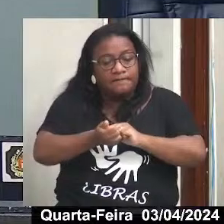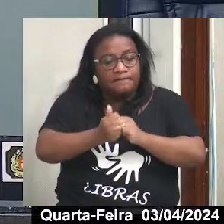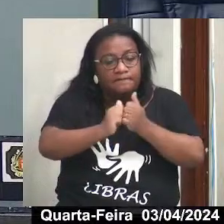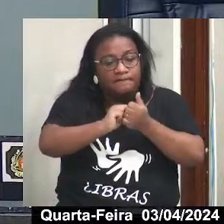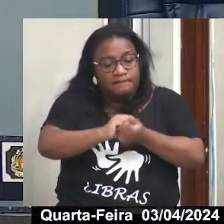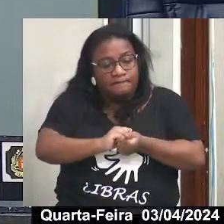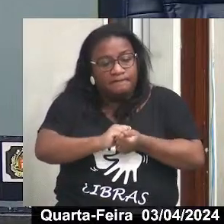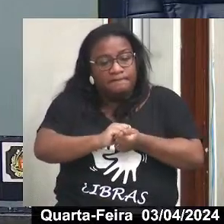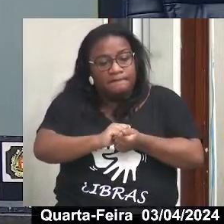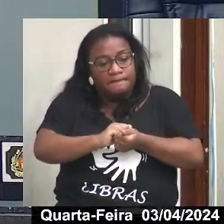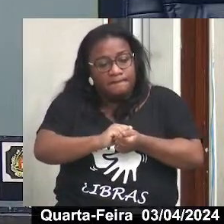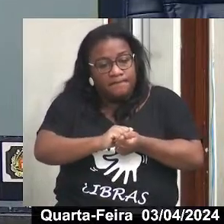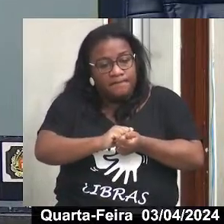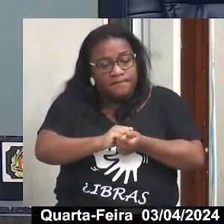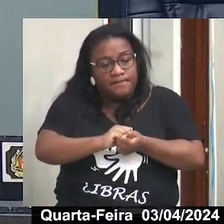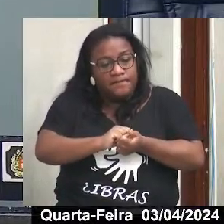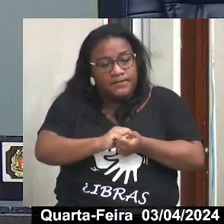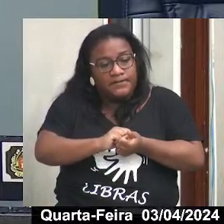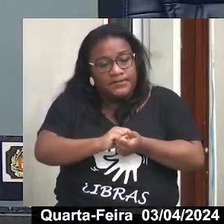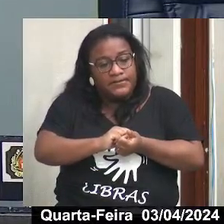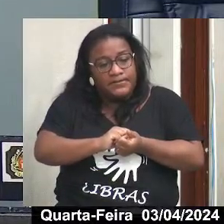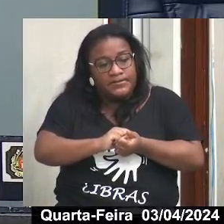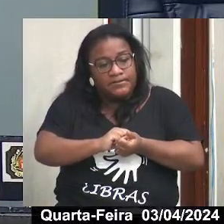esporte. E a gente